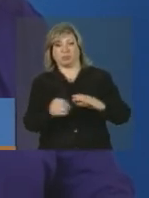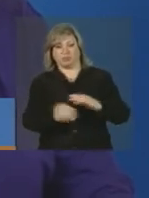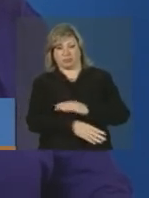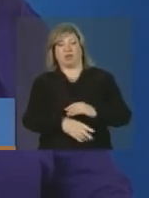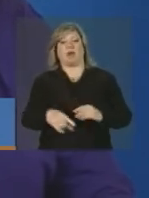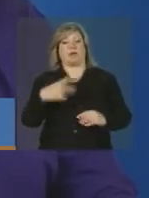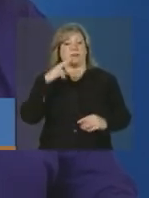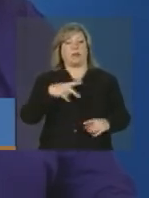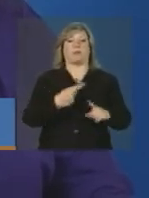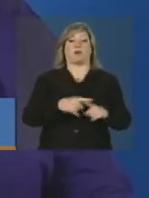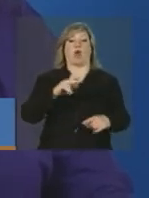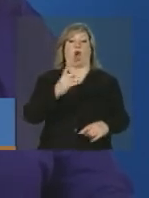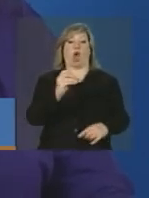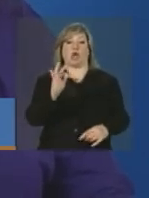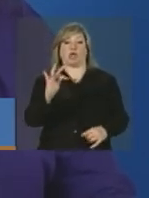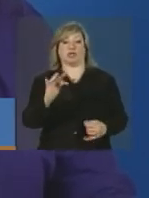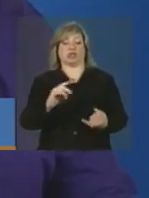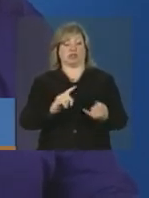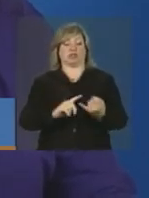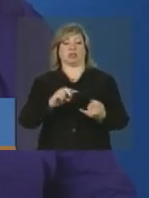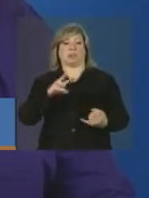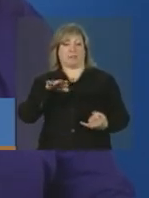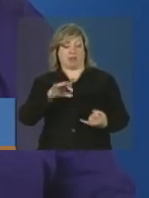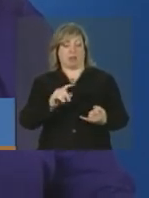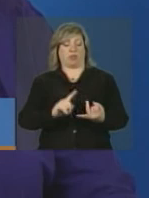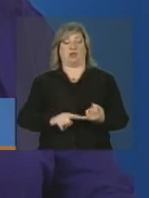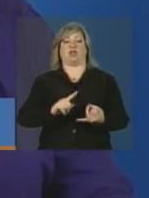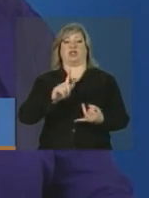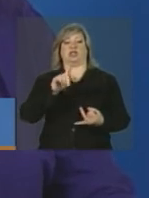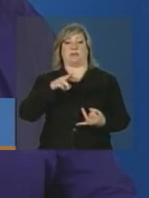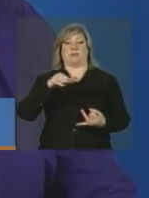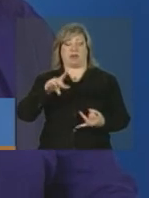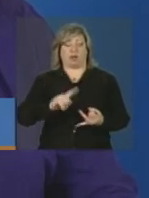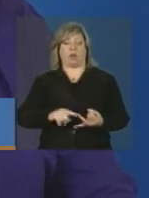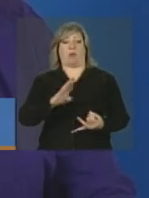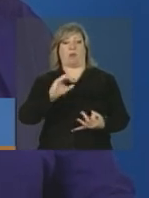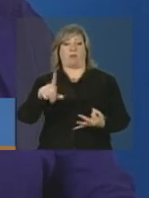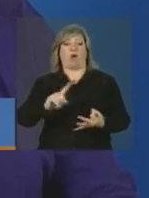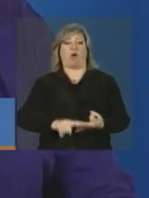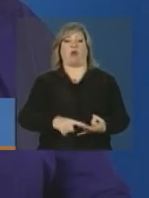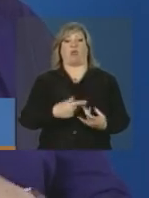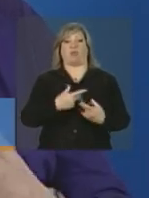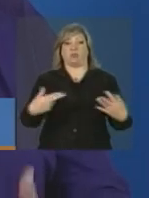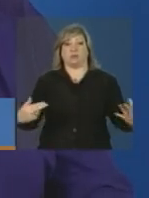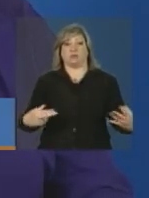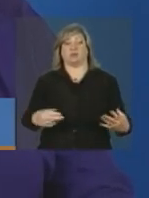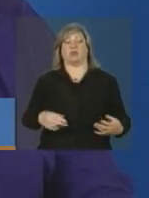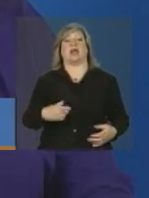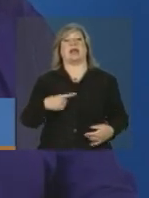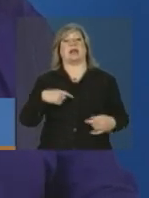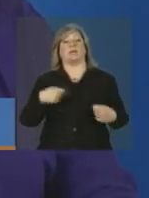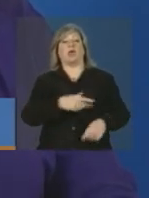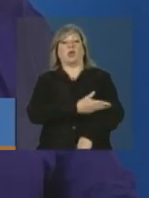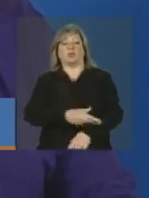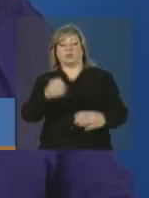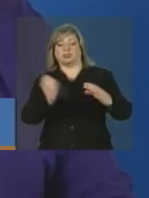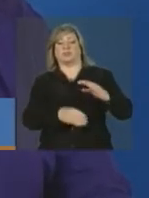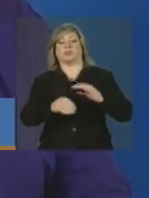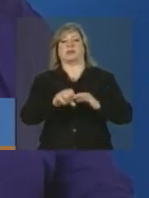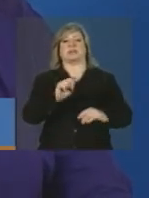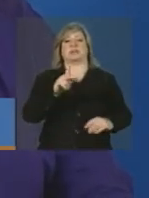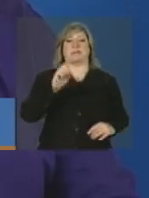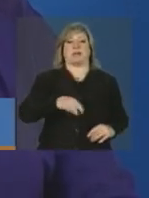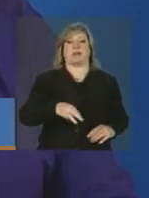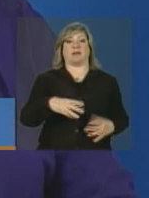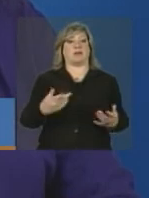provedores Hotmail, Gmail, Bol, Yahoo costumam mandar a mensagem de senha para essa caixa de spam e